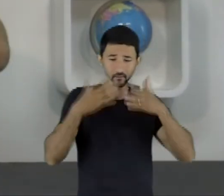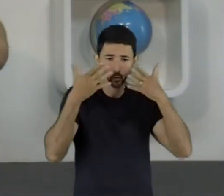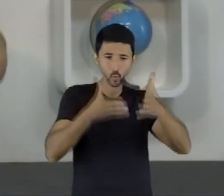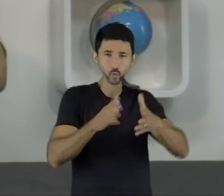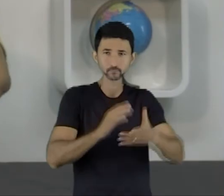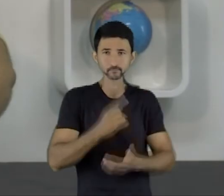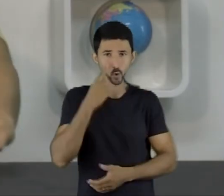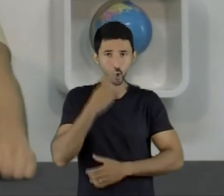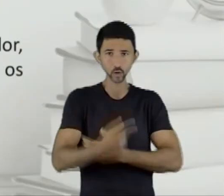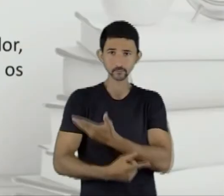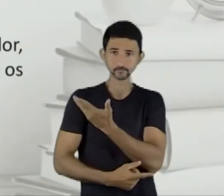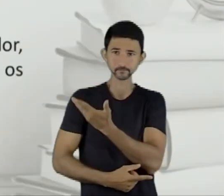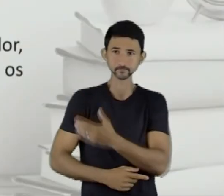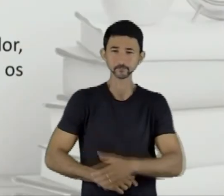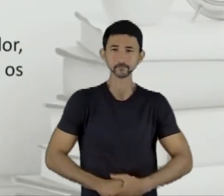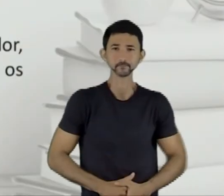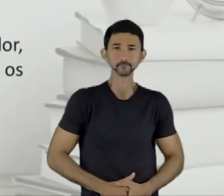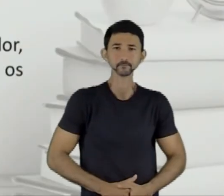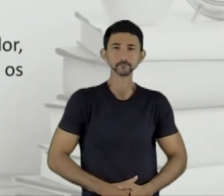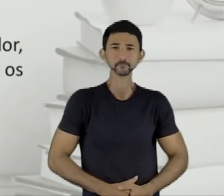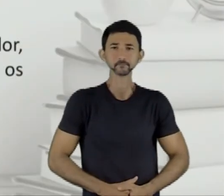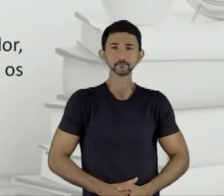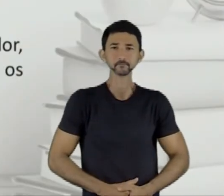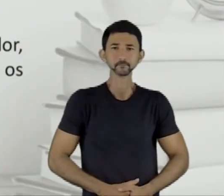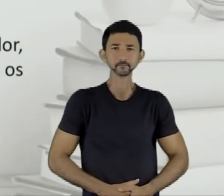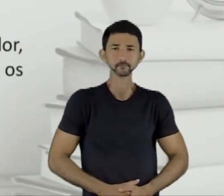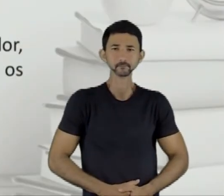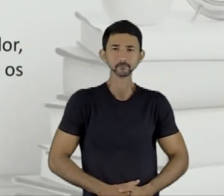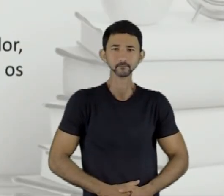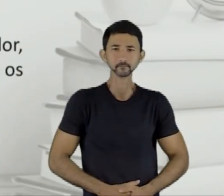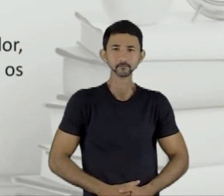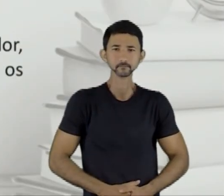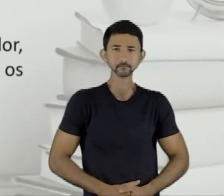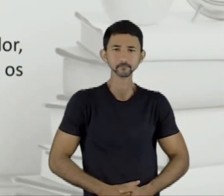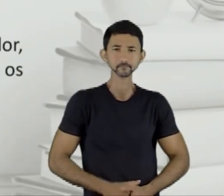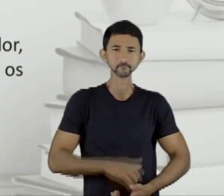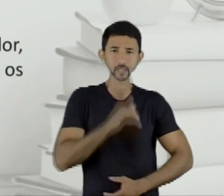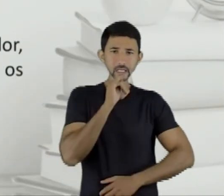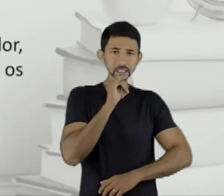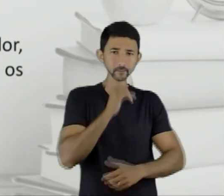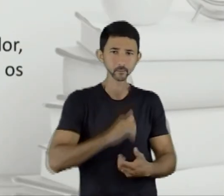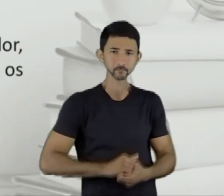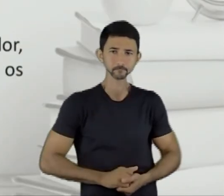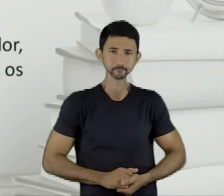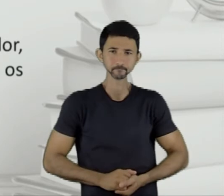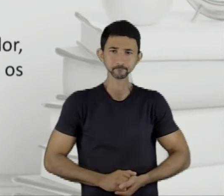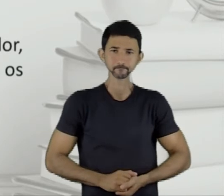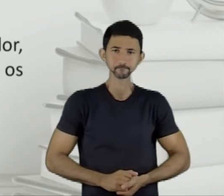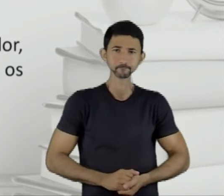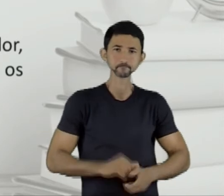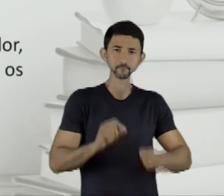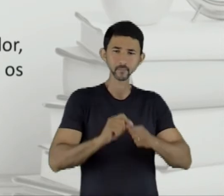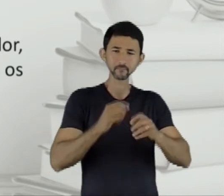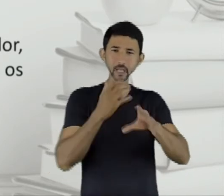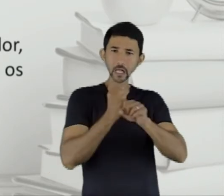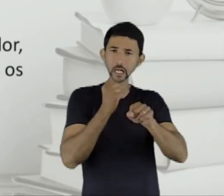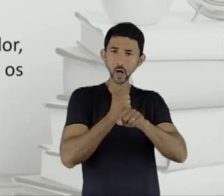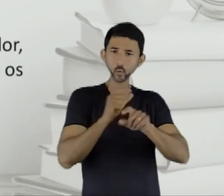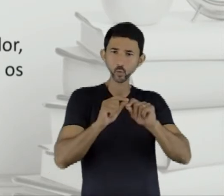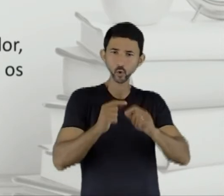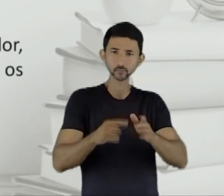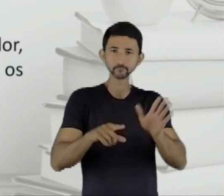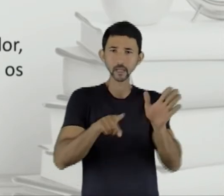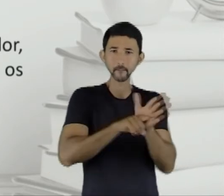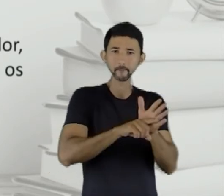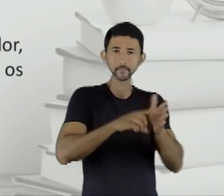direto. Acompanha comigo. Então, se eu quiser fazer essa operação aí, olha,